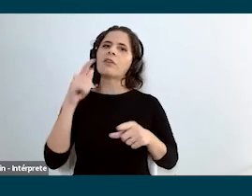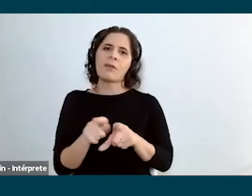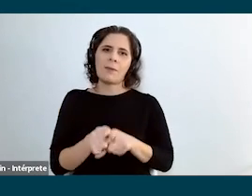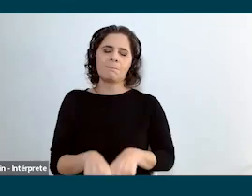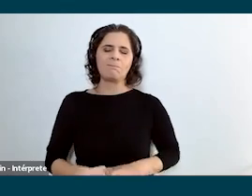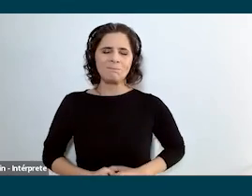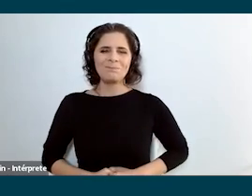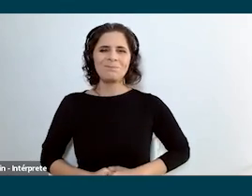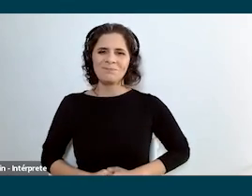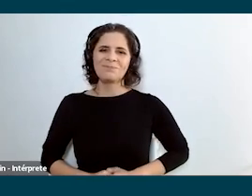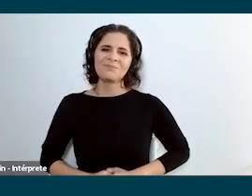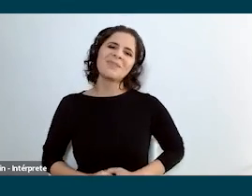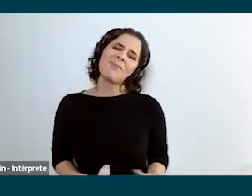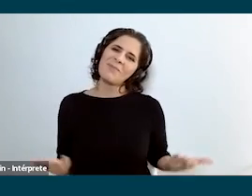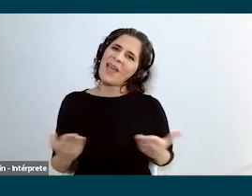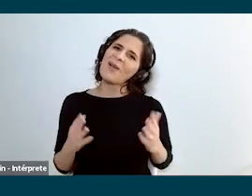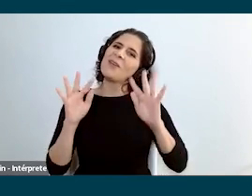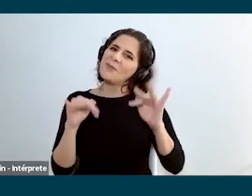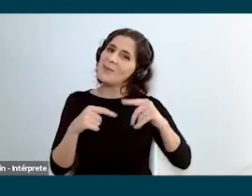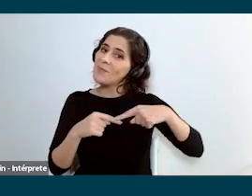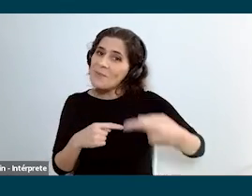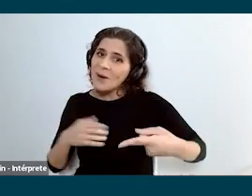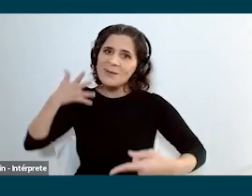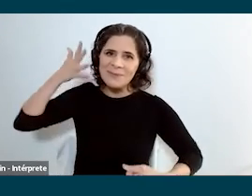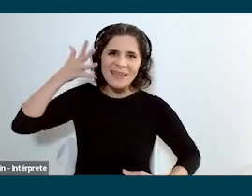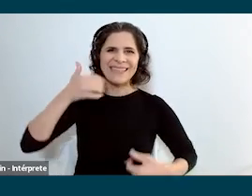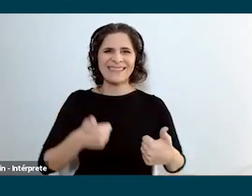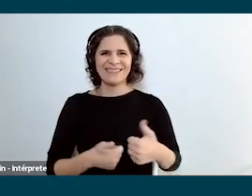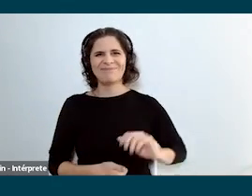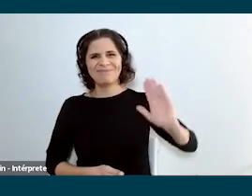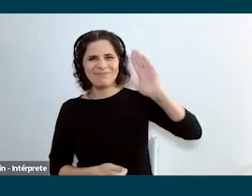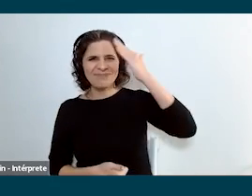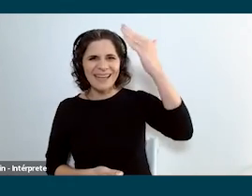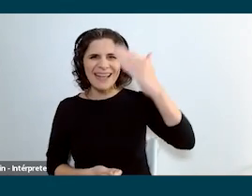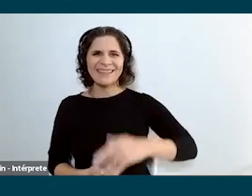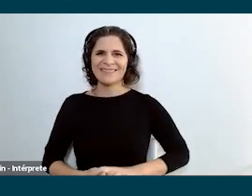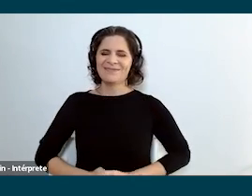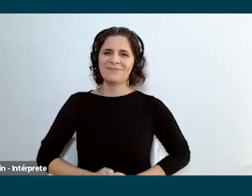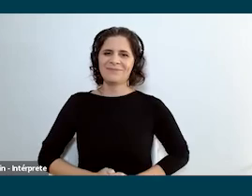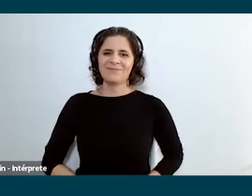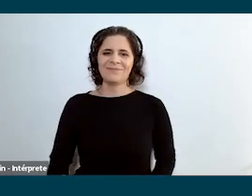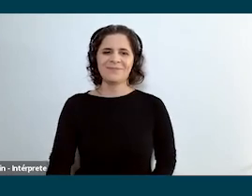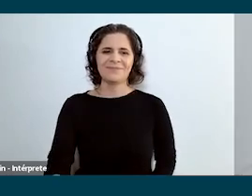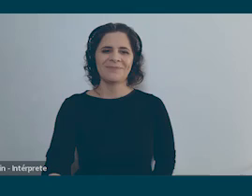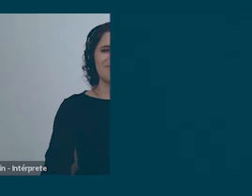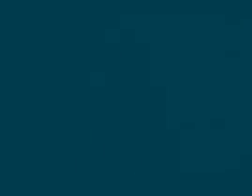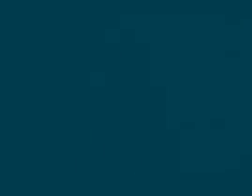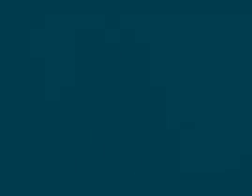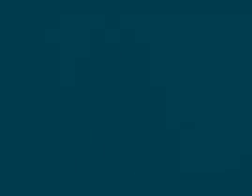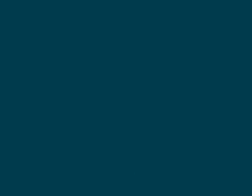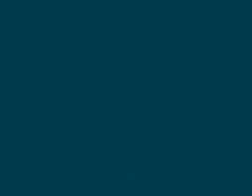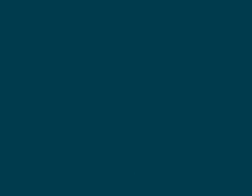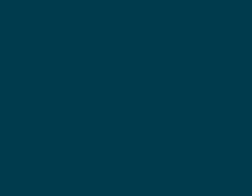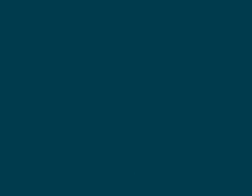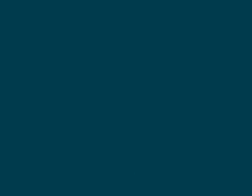do usuário. Muito obrigada, Thiago. Com isso a gente encerra, pessoal. Até a próxima sessão. Obrigado, gente.